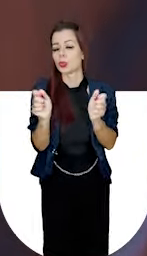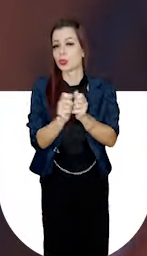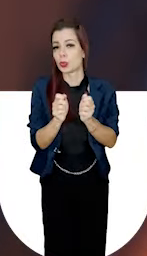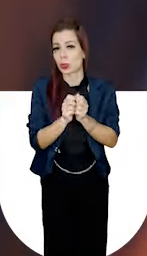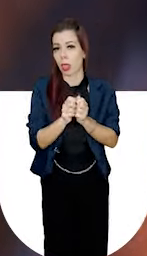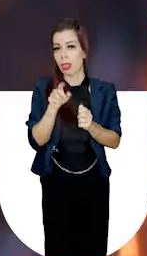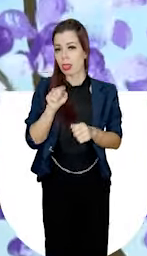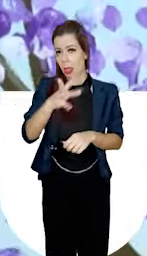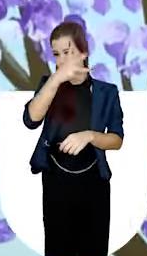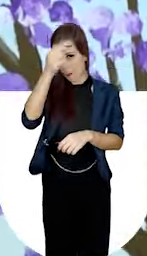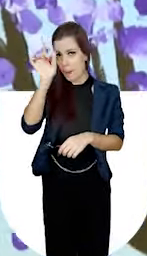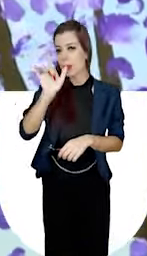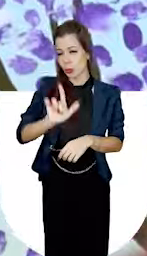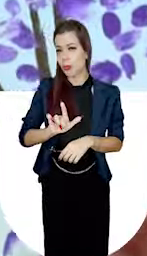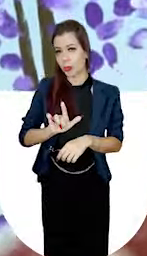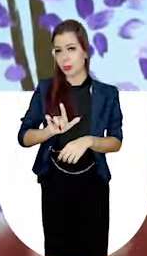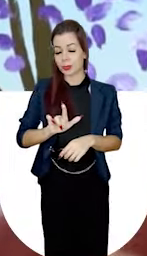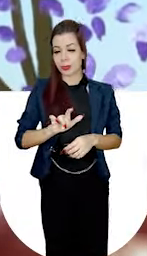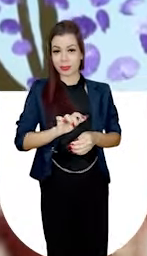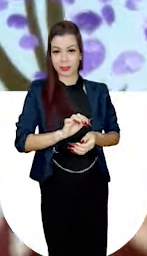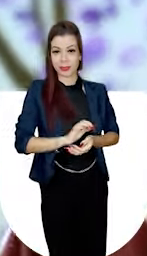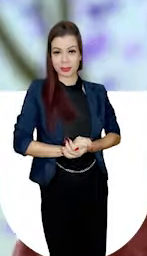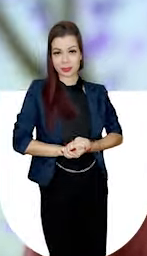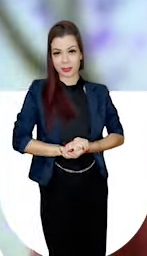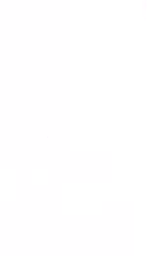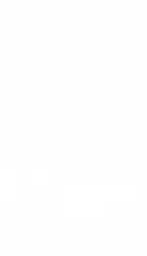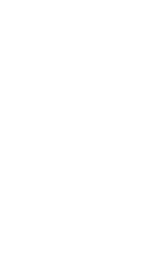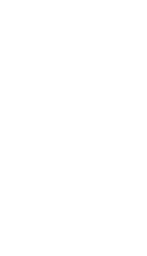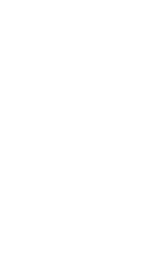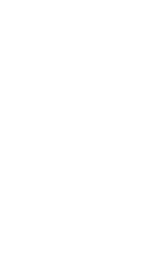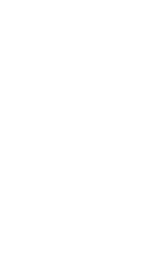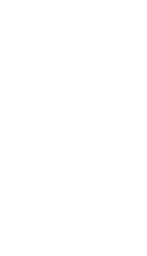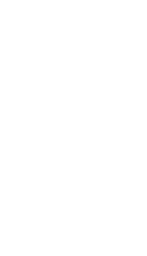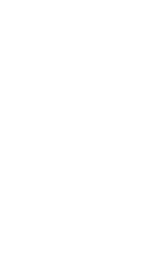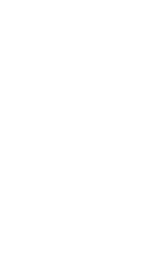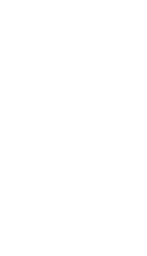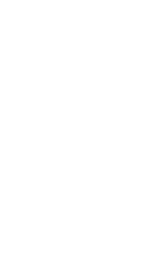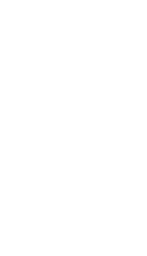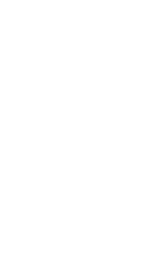forte necessita de mulheres que cresçam juntas. Esse é o MS.